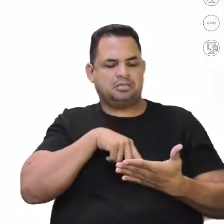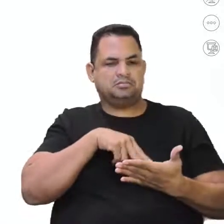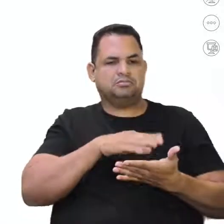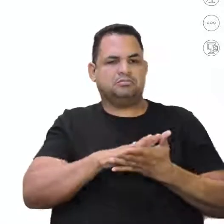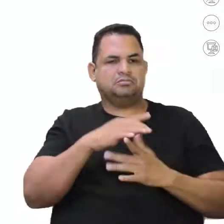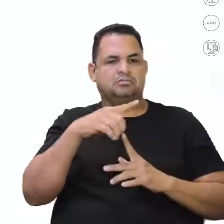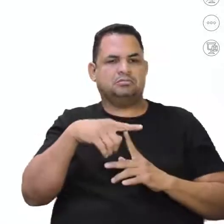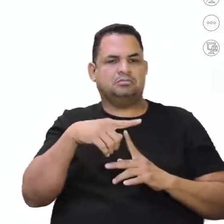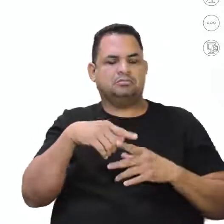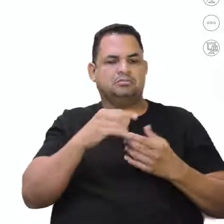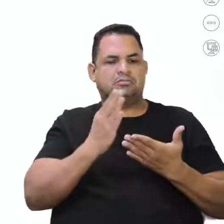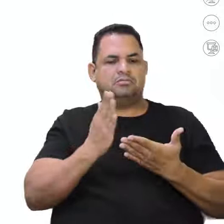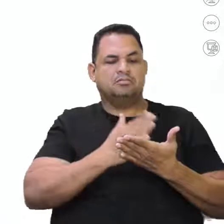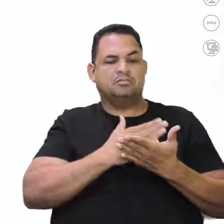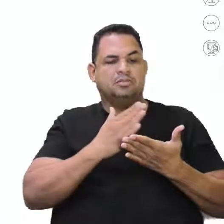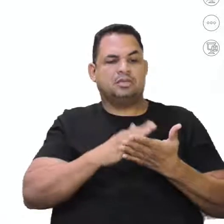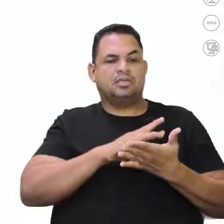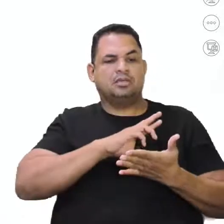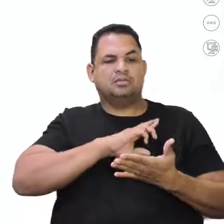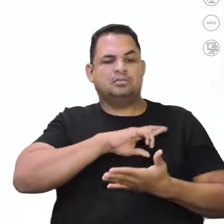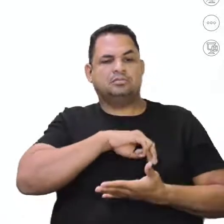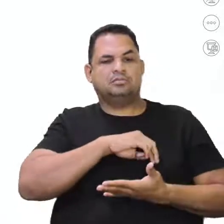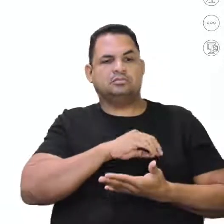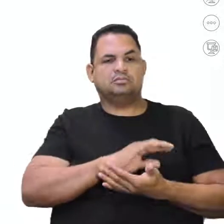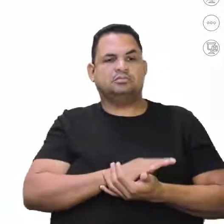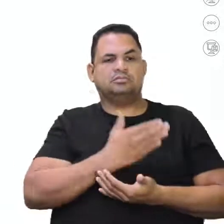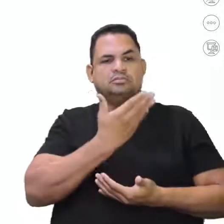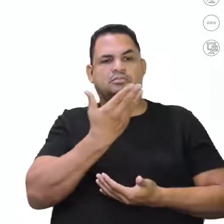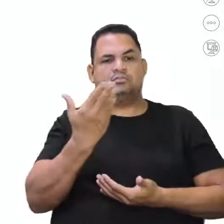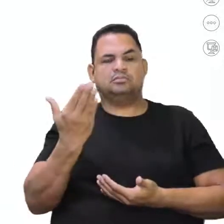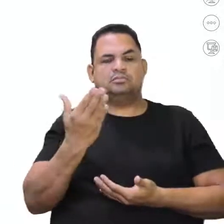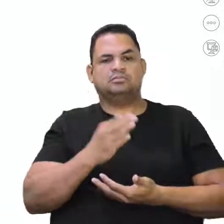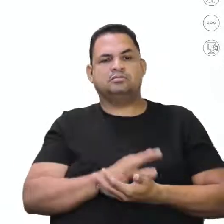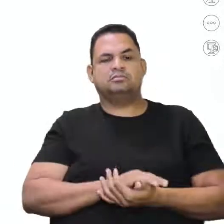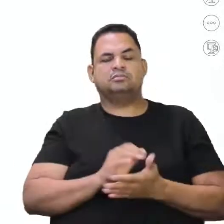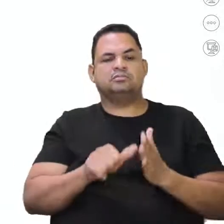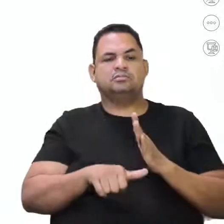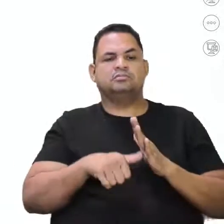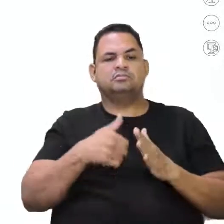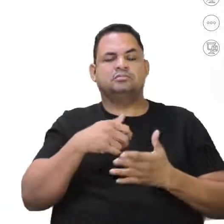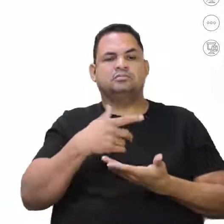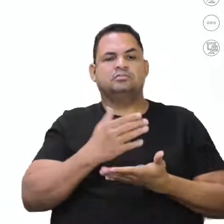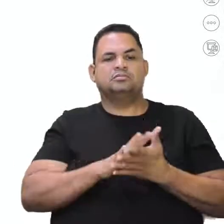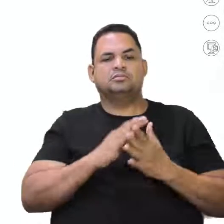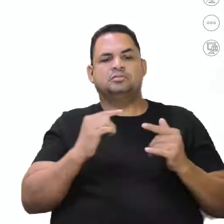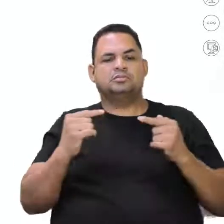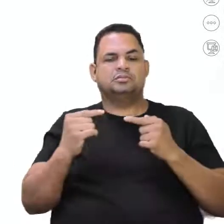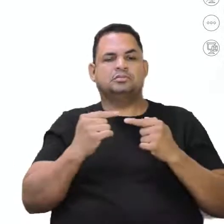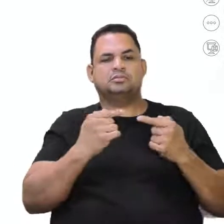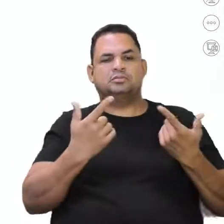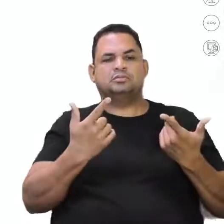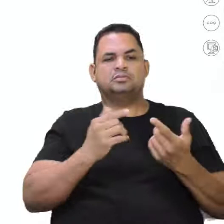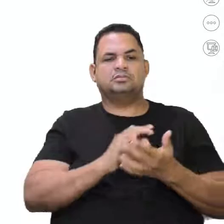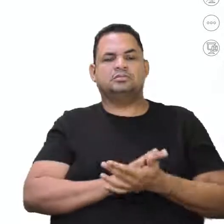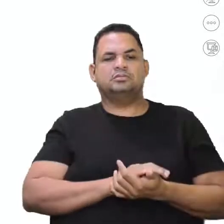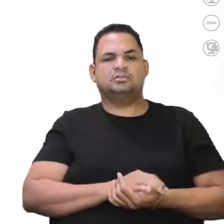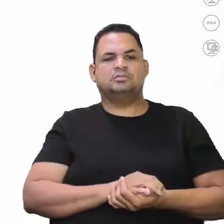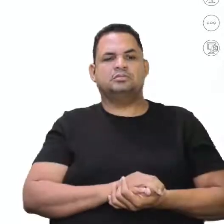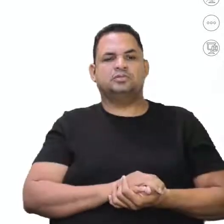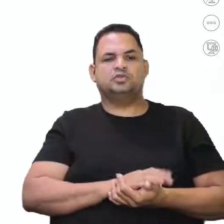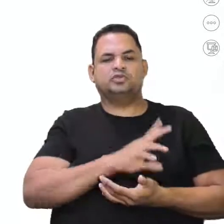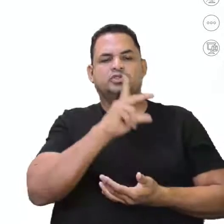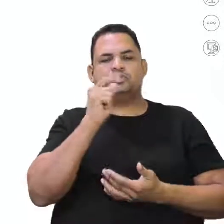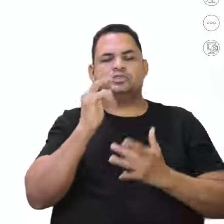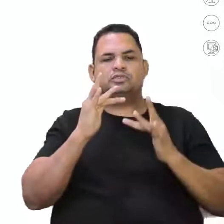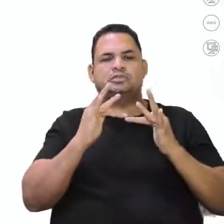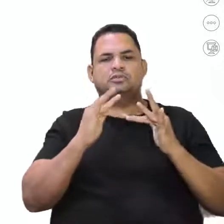do tipo, um livro bem romântico, leia Geoffrey Chaucer. Ele foi o primeiro a fazer essa associação do Valentine's Day com